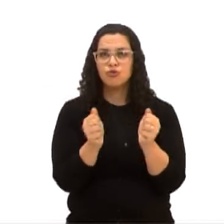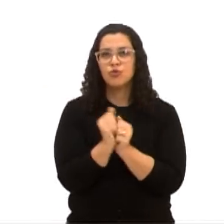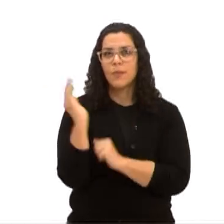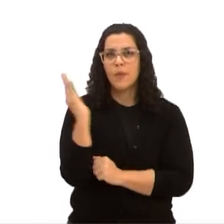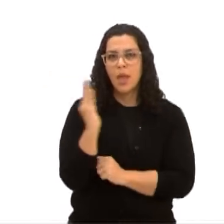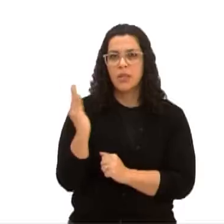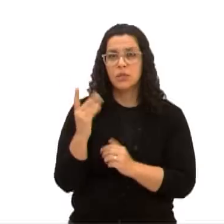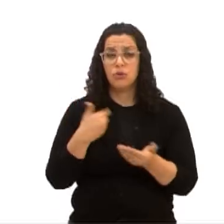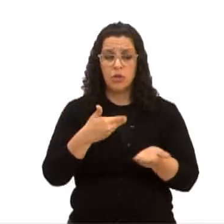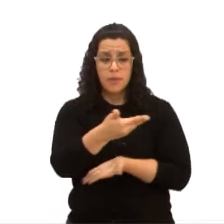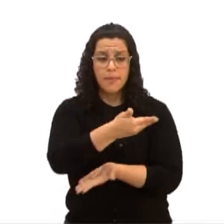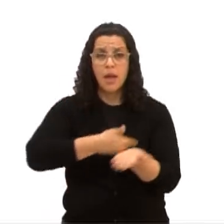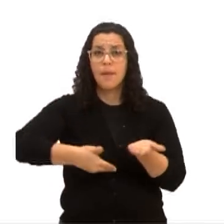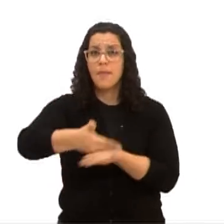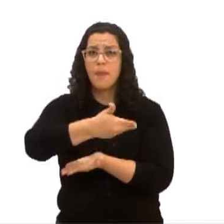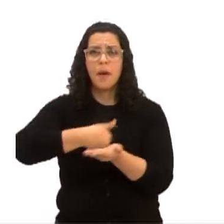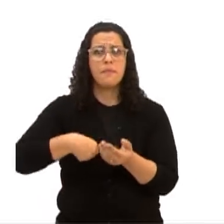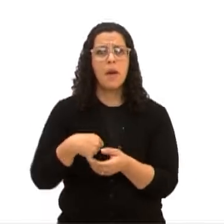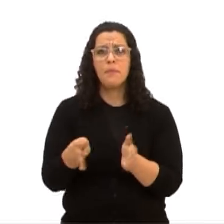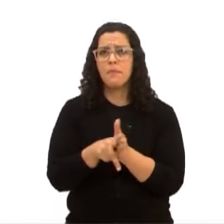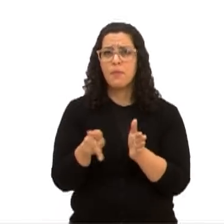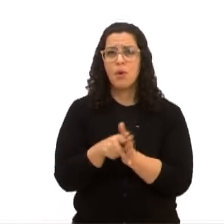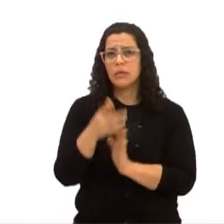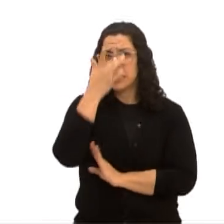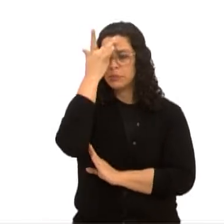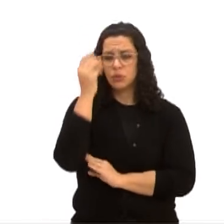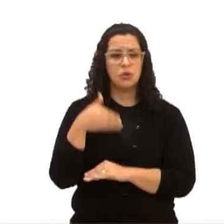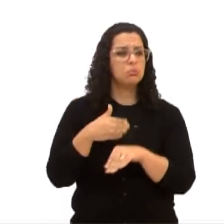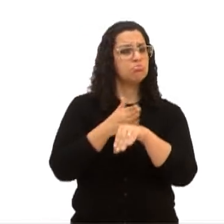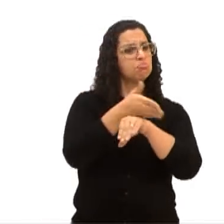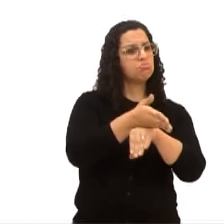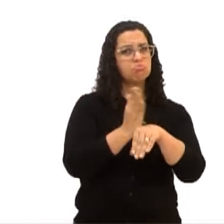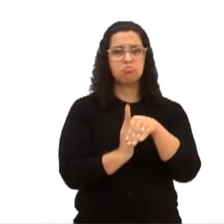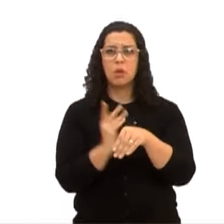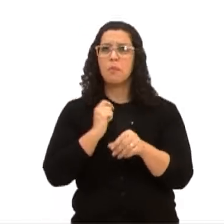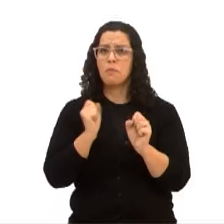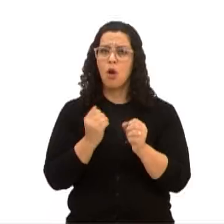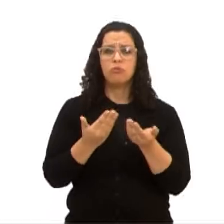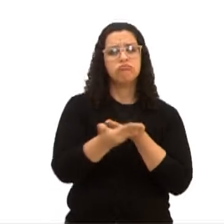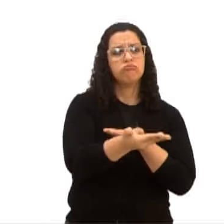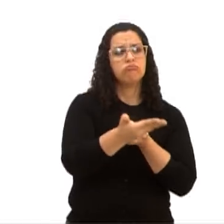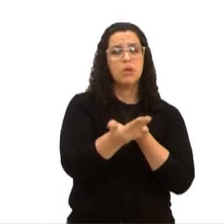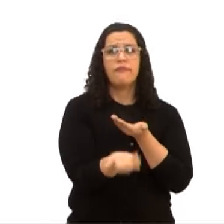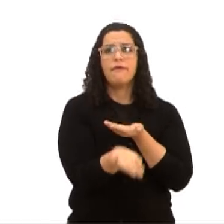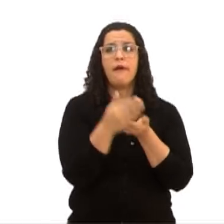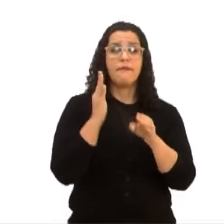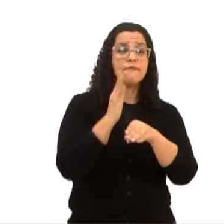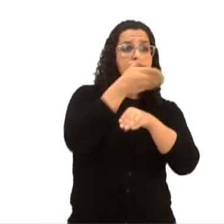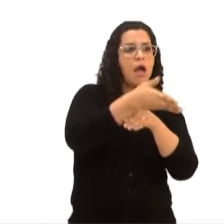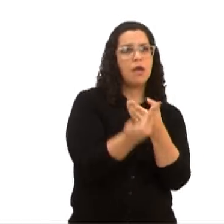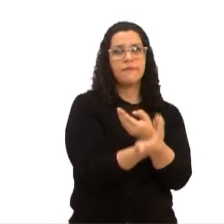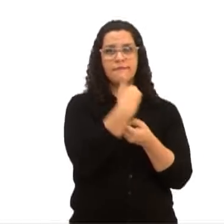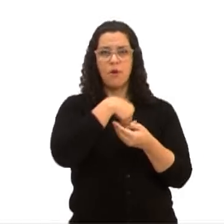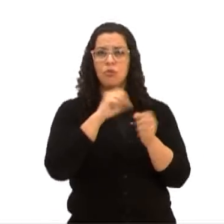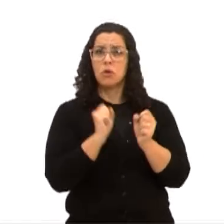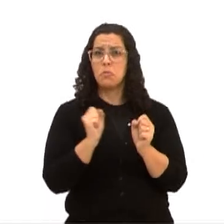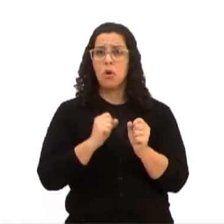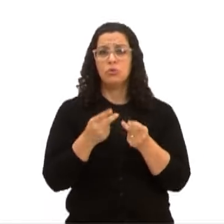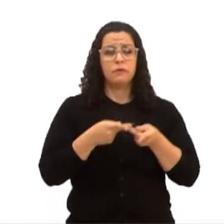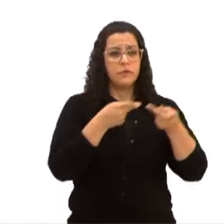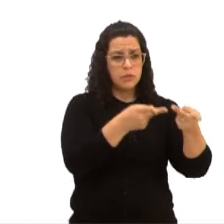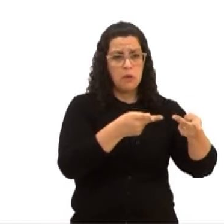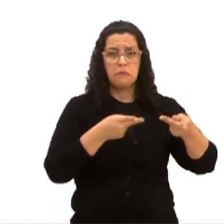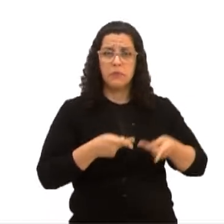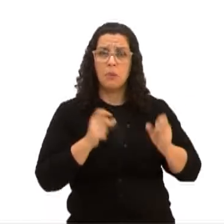podem ter livre trânsito, né, de pessoas, não é tão difícil para você estar num país aqui